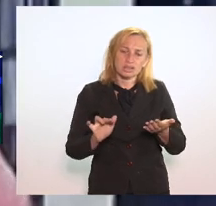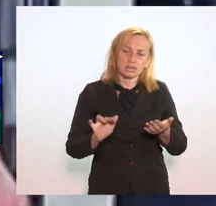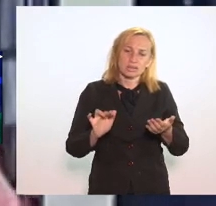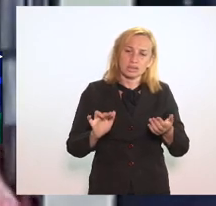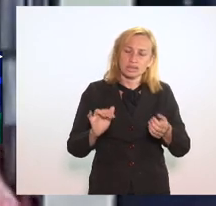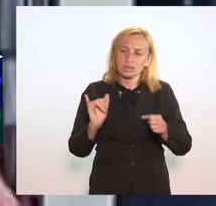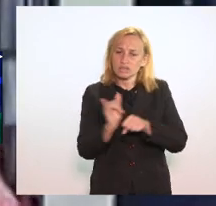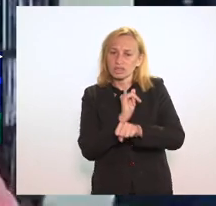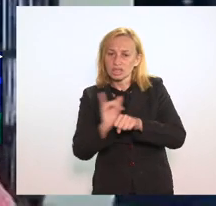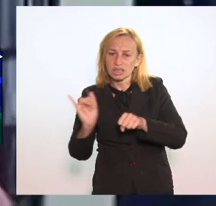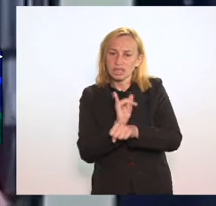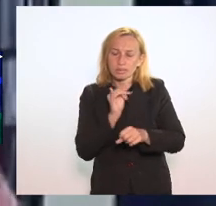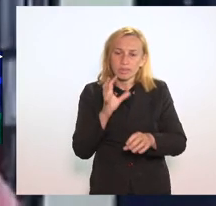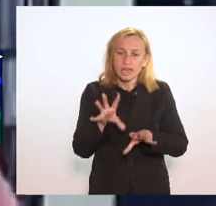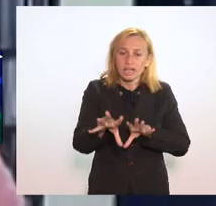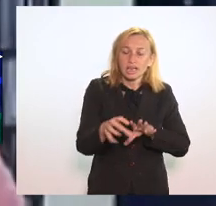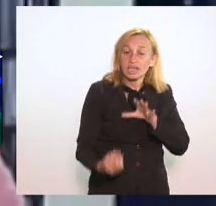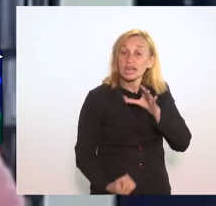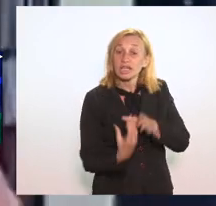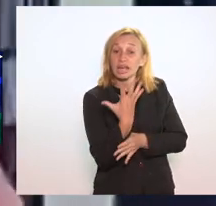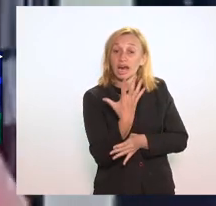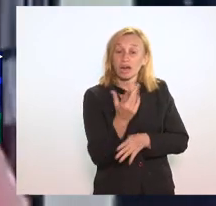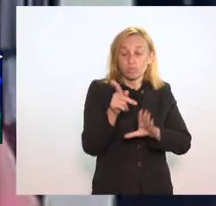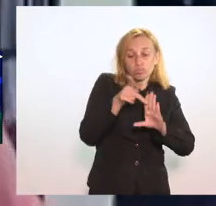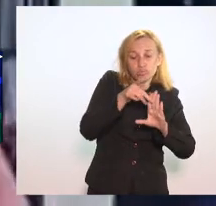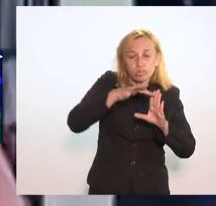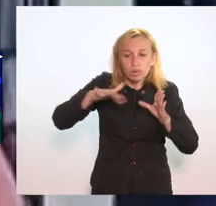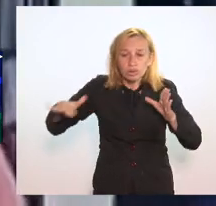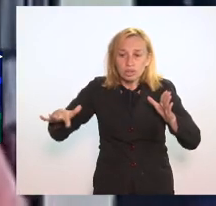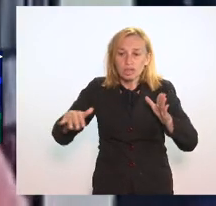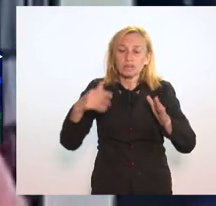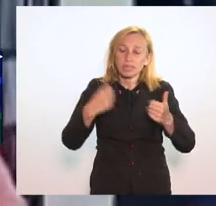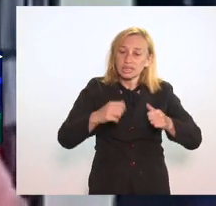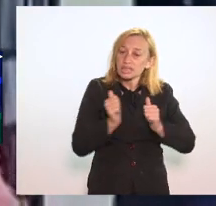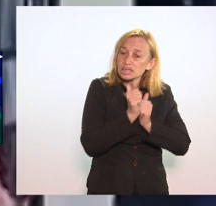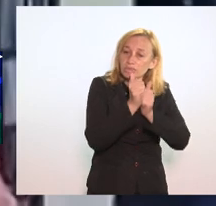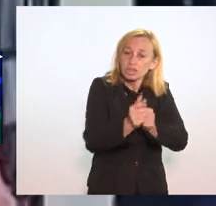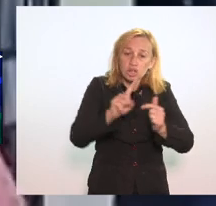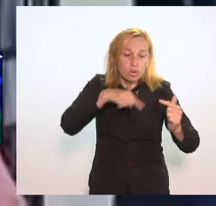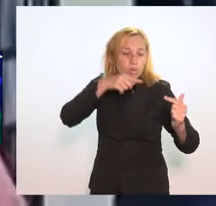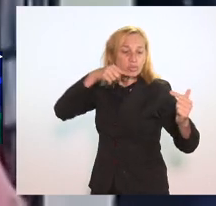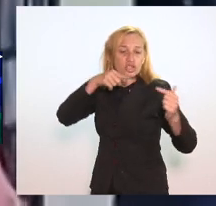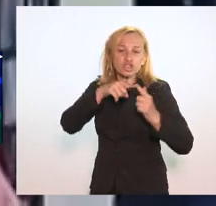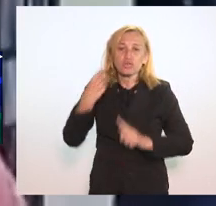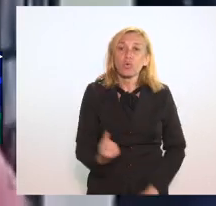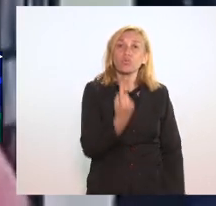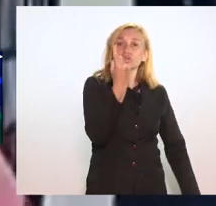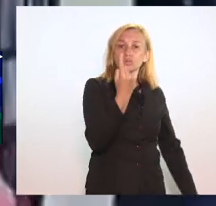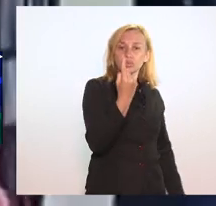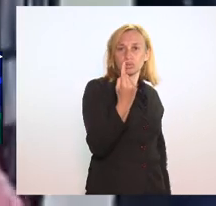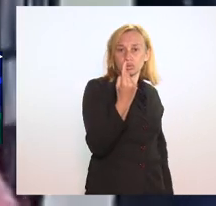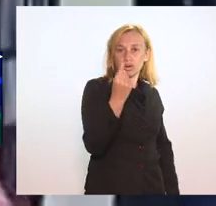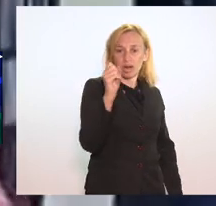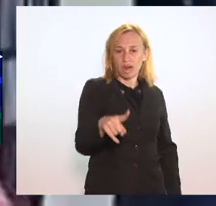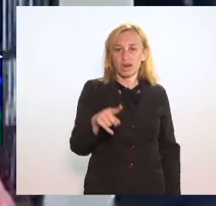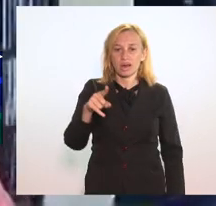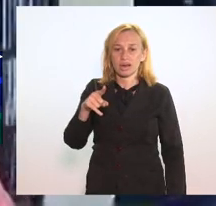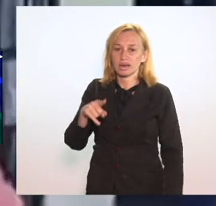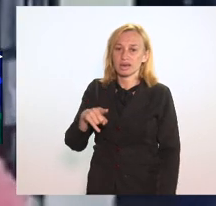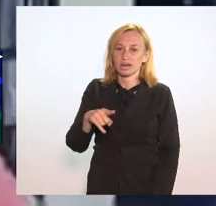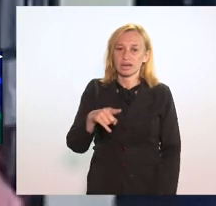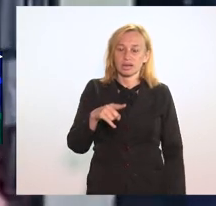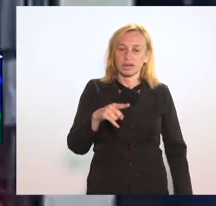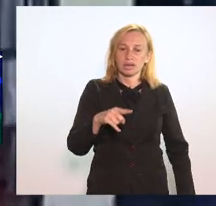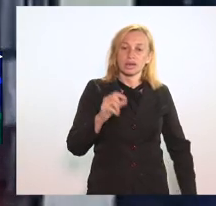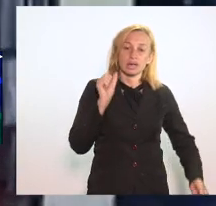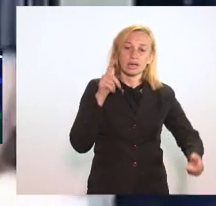tomar um protocolo que deve ser seguido com os objetivo único é exatamente que